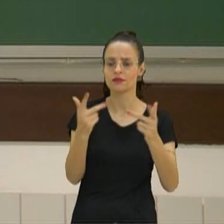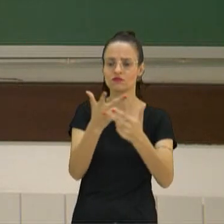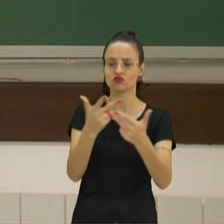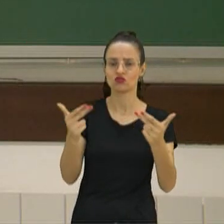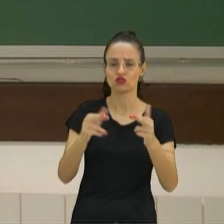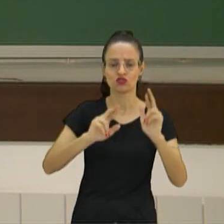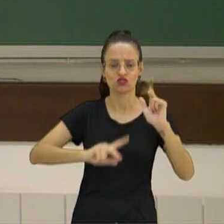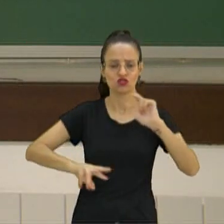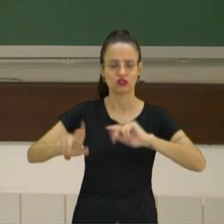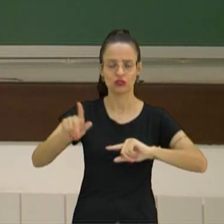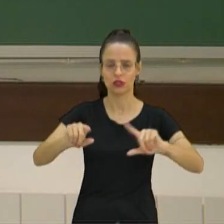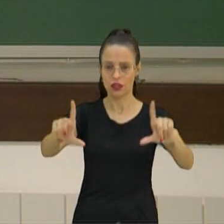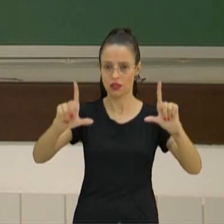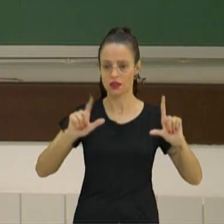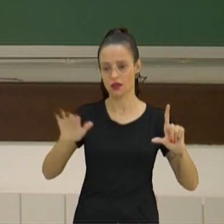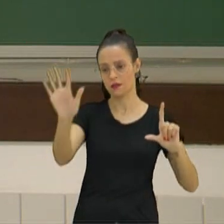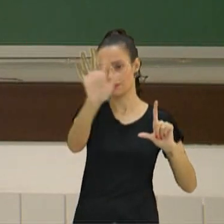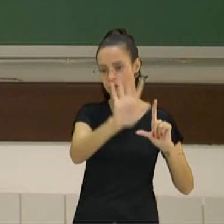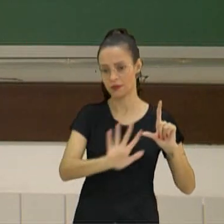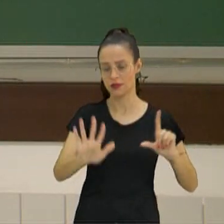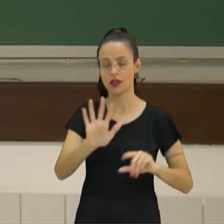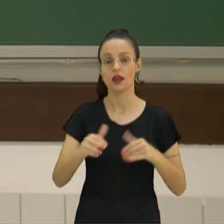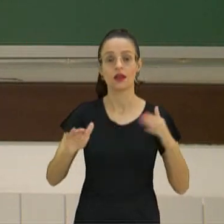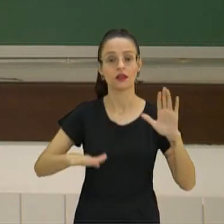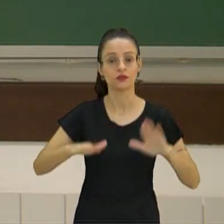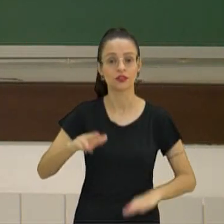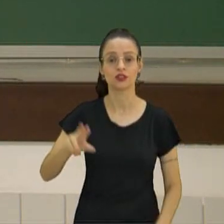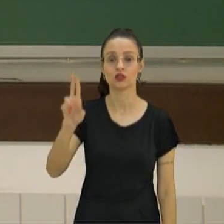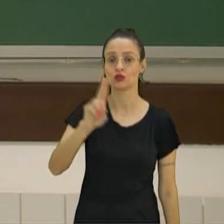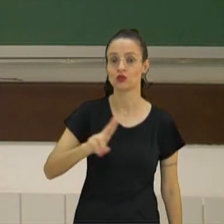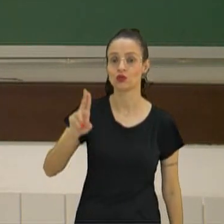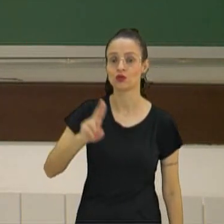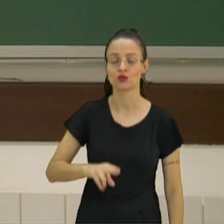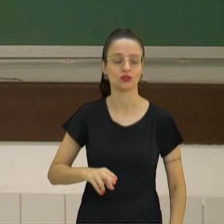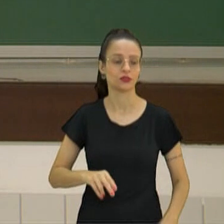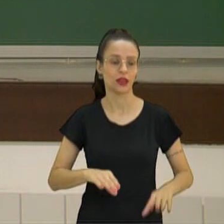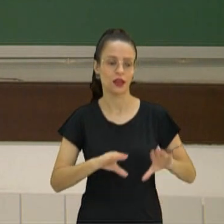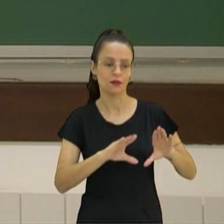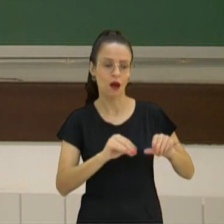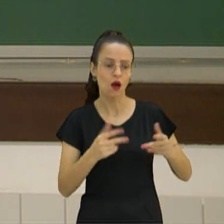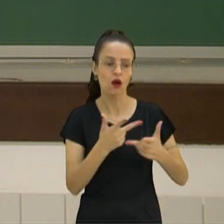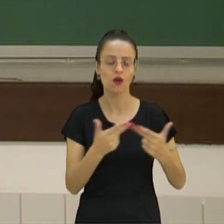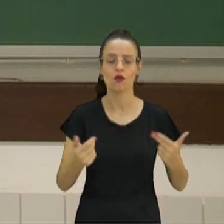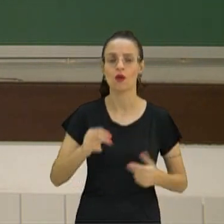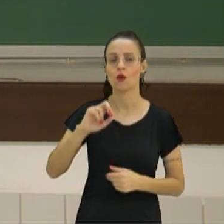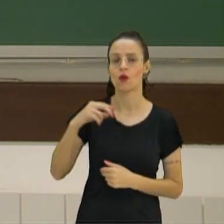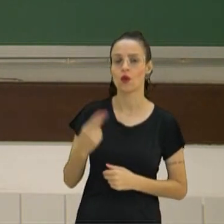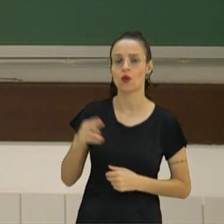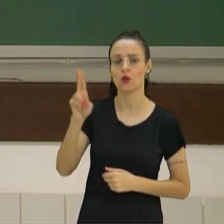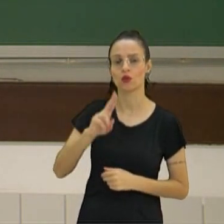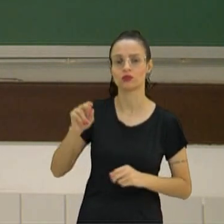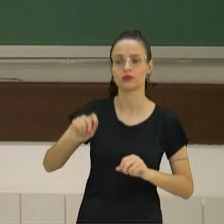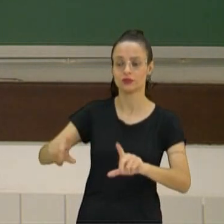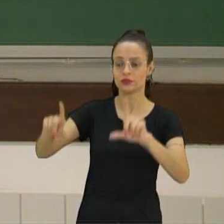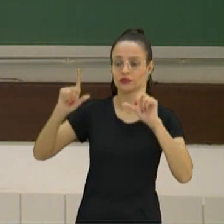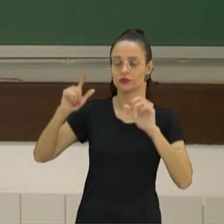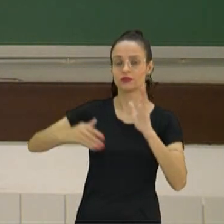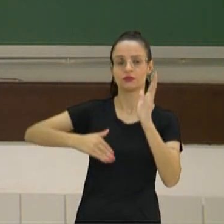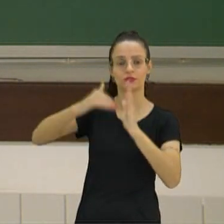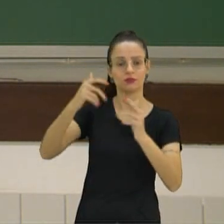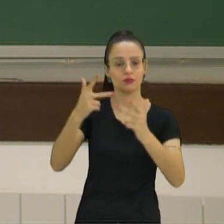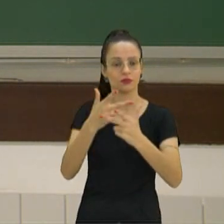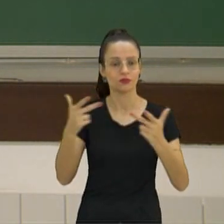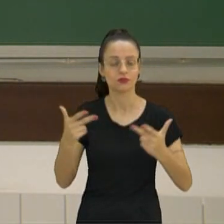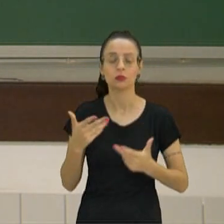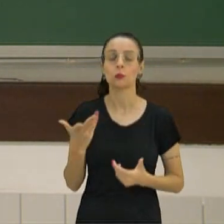diferenciar aquele ambiente. Então, às vezes a gente usa móveis, né, ou a gente tem que produzir um painel, pintar algo,